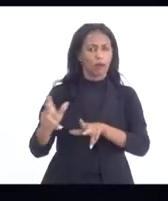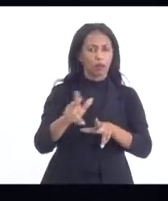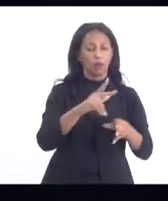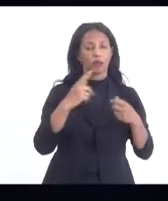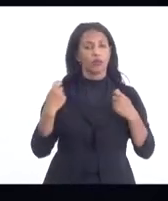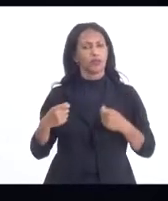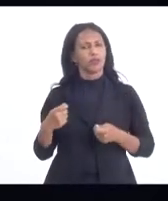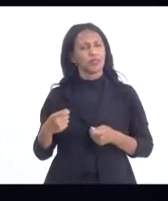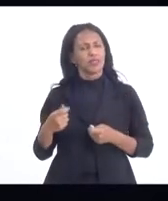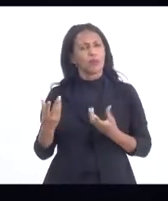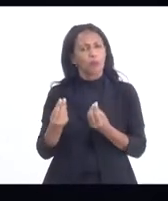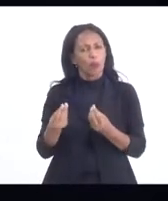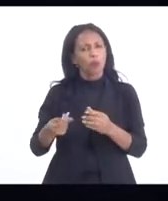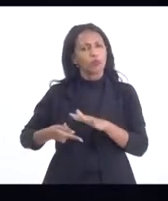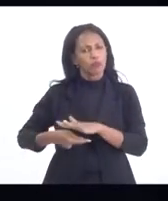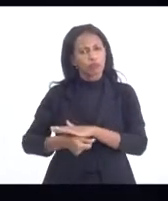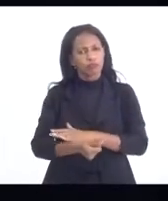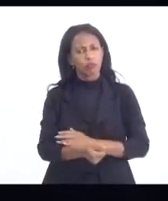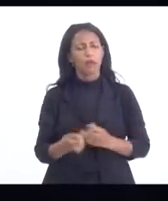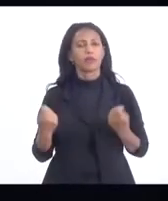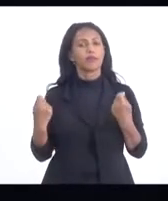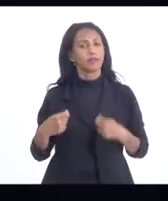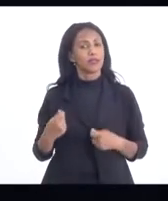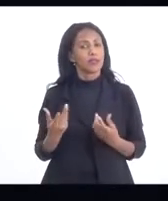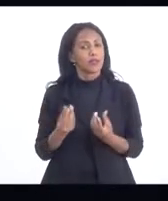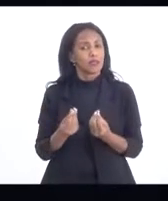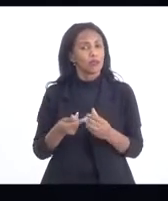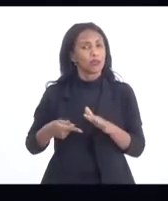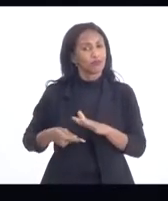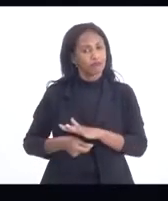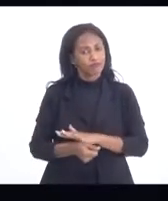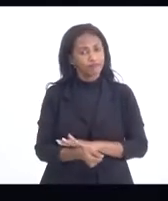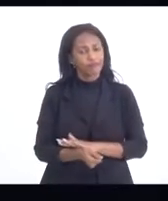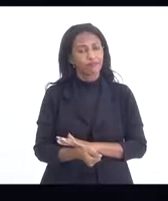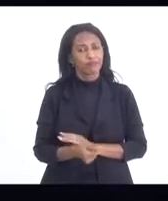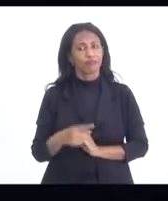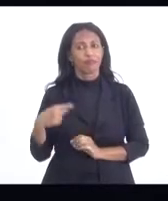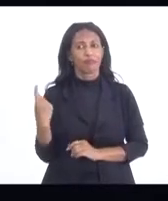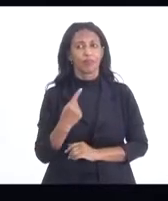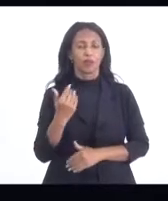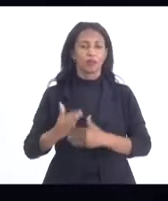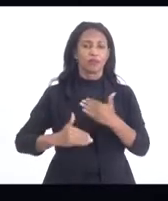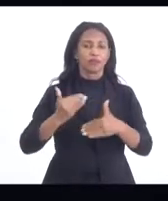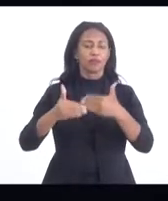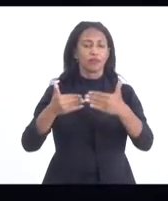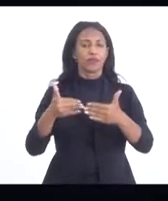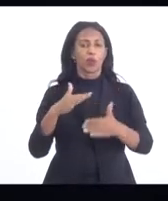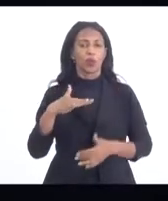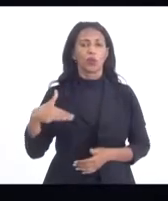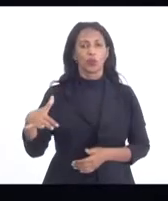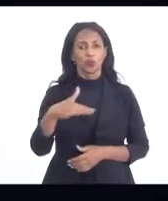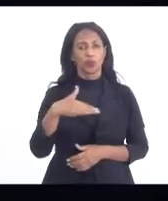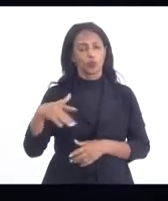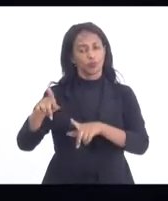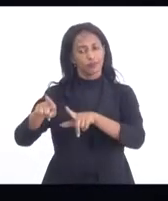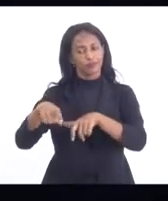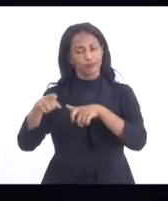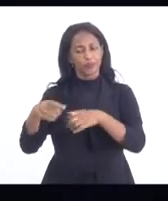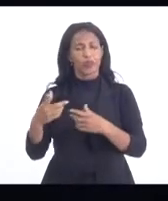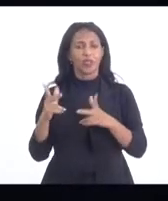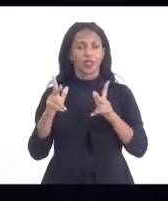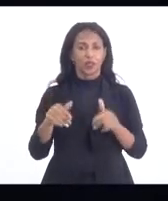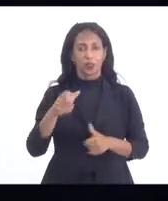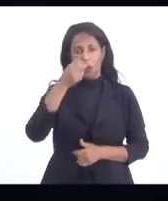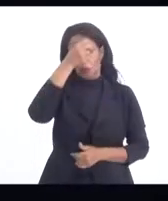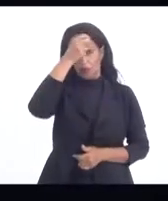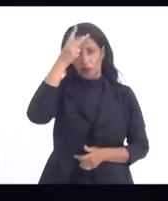muito de investimento. A gente precisa muito de investimento para que nós possamos desenvolver o nosso município. E, como o Alfredão falou,